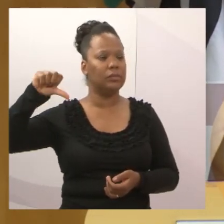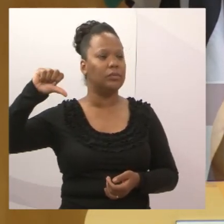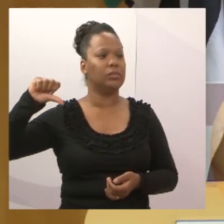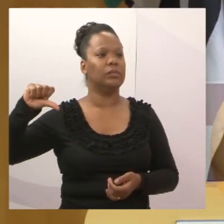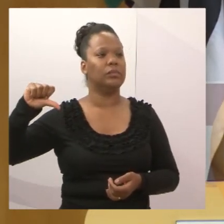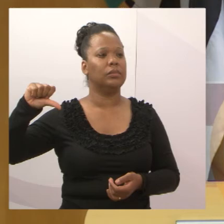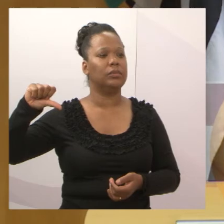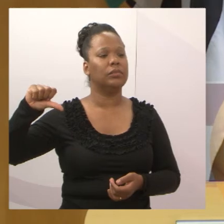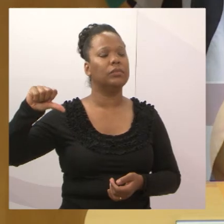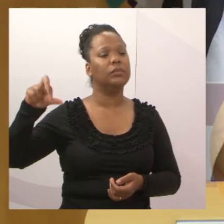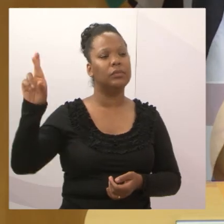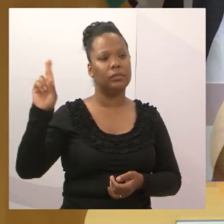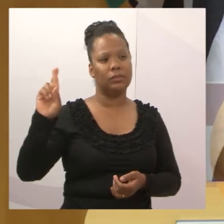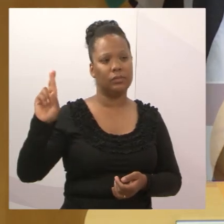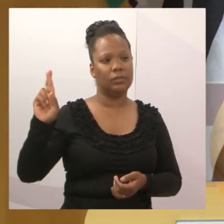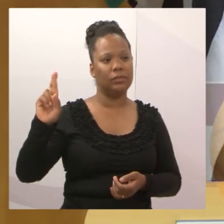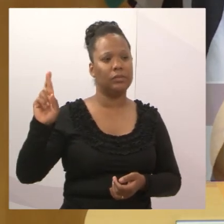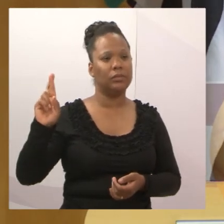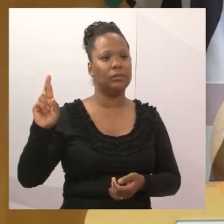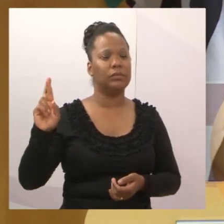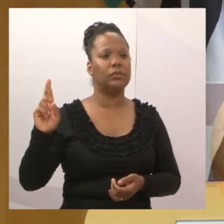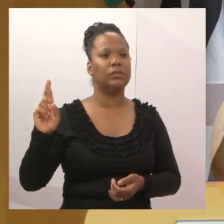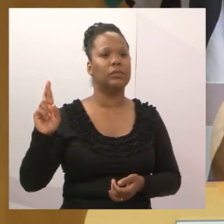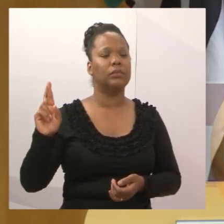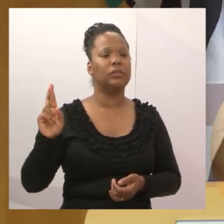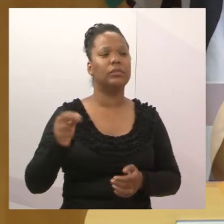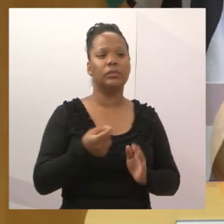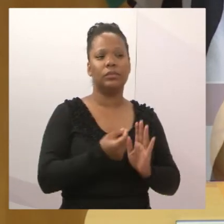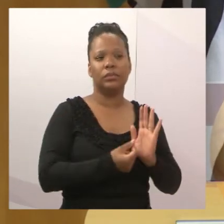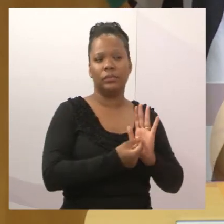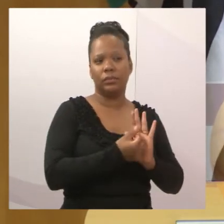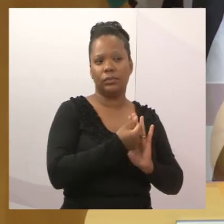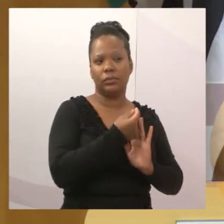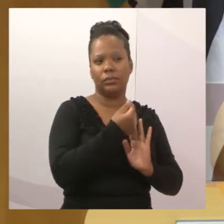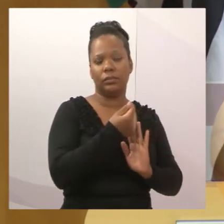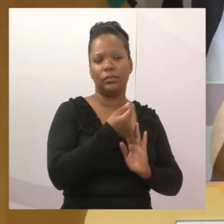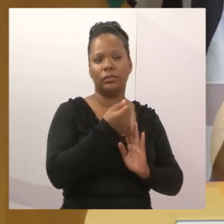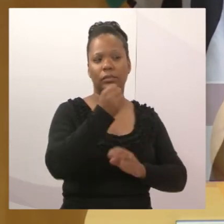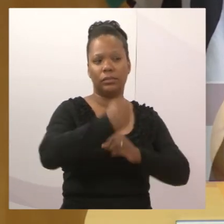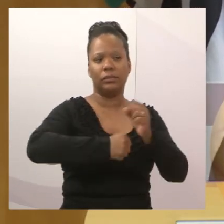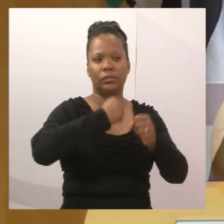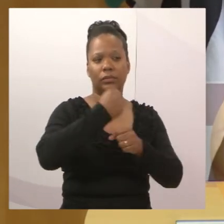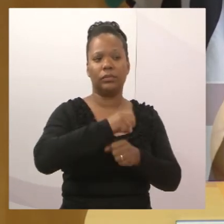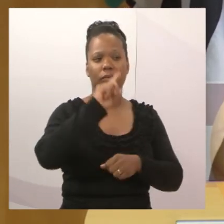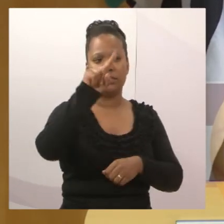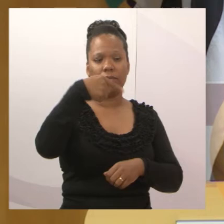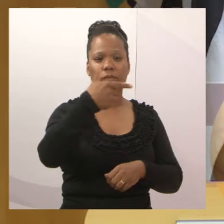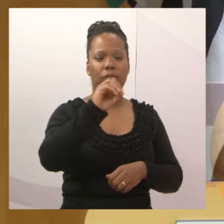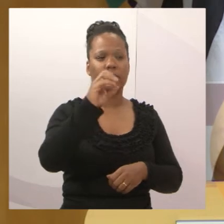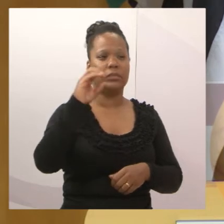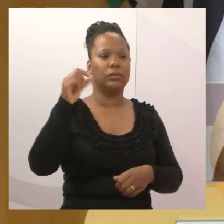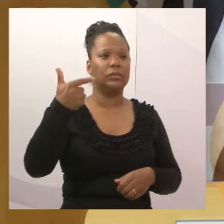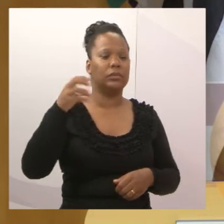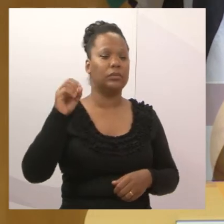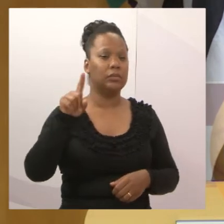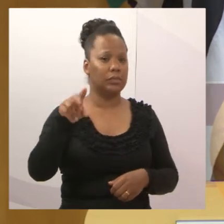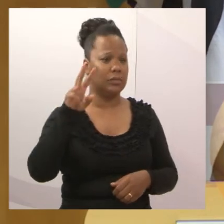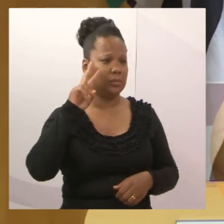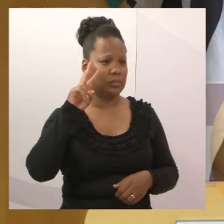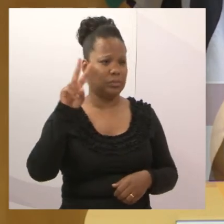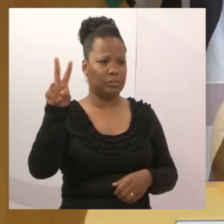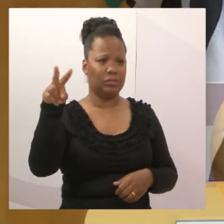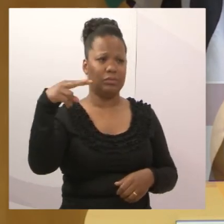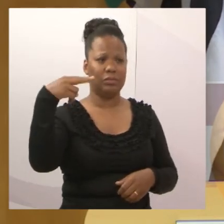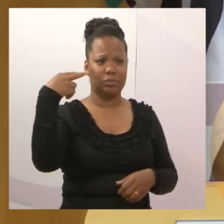240.137.979 reais, que é o orçamento para 2020. Então, você que está me